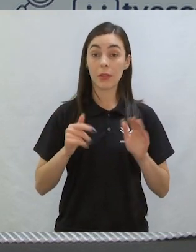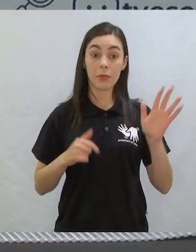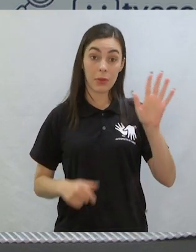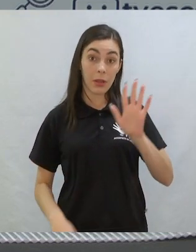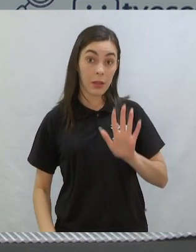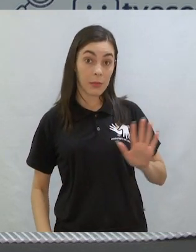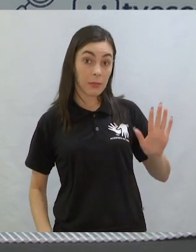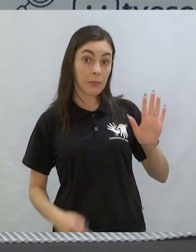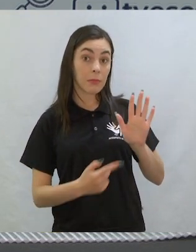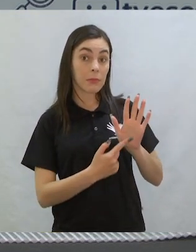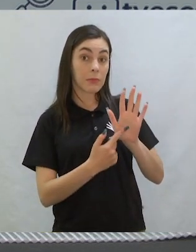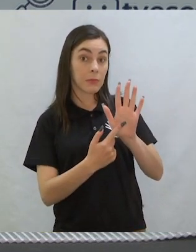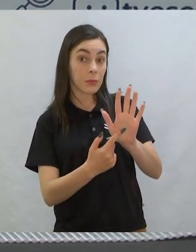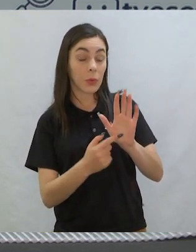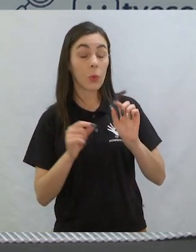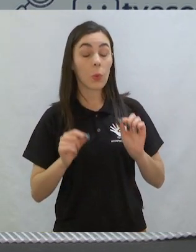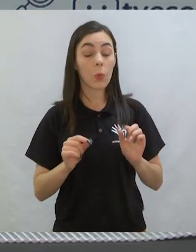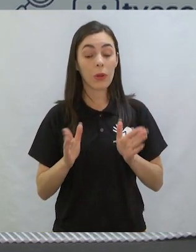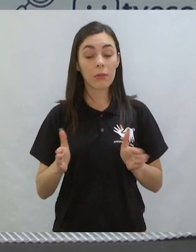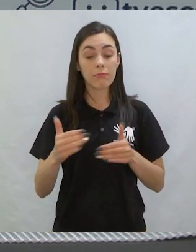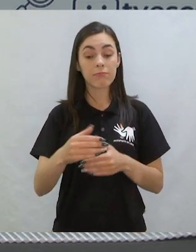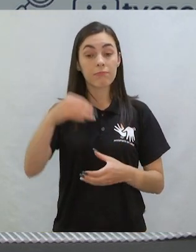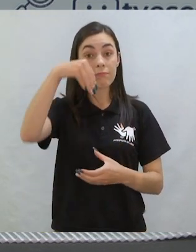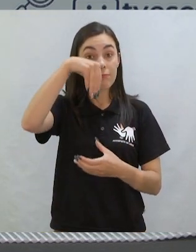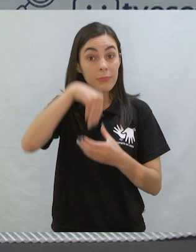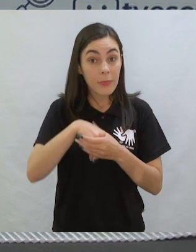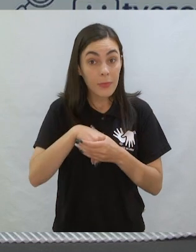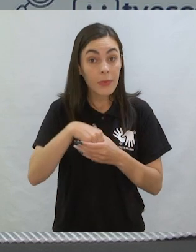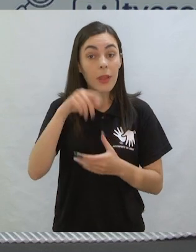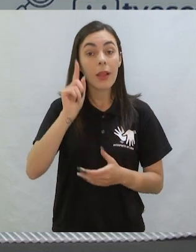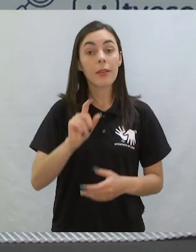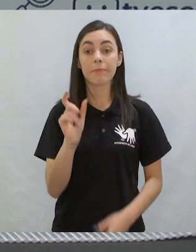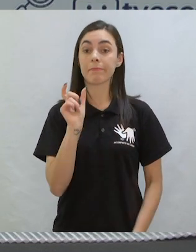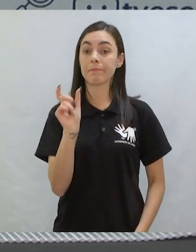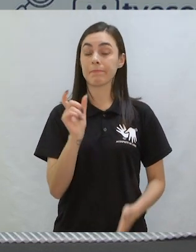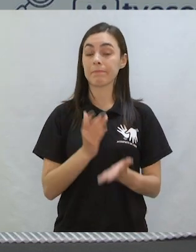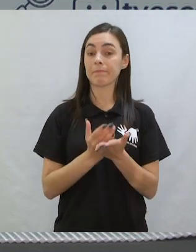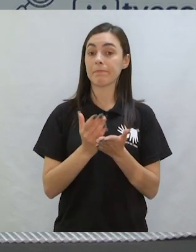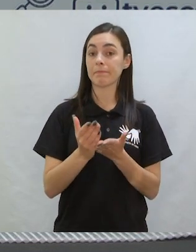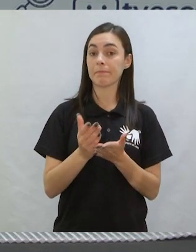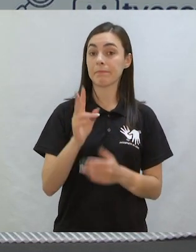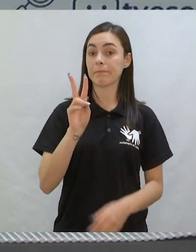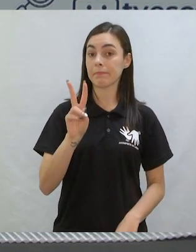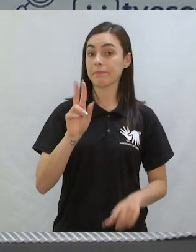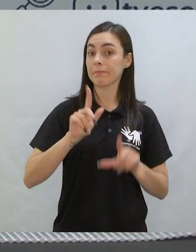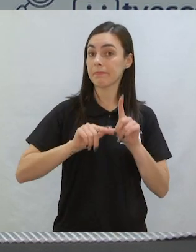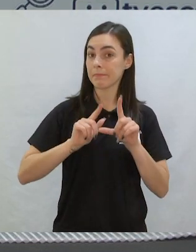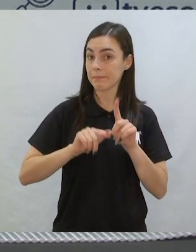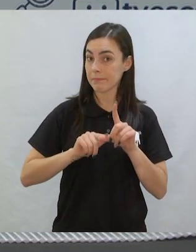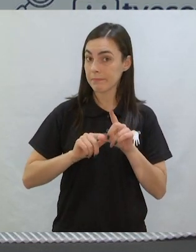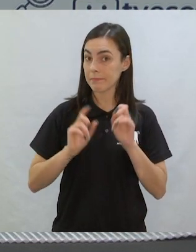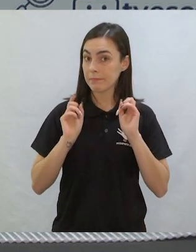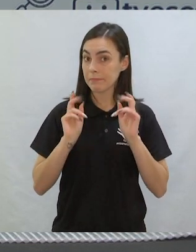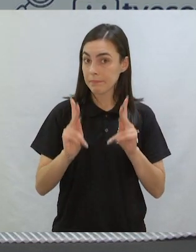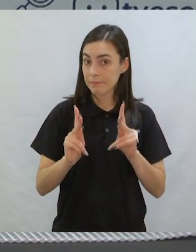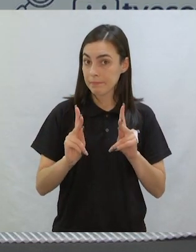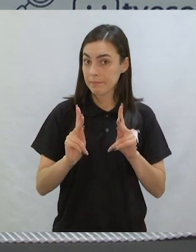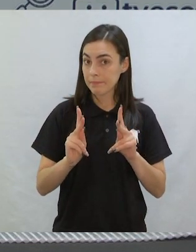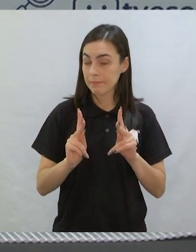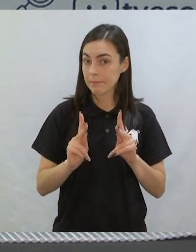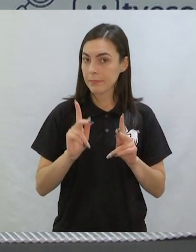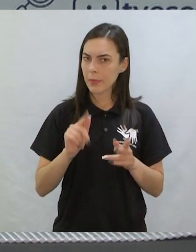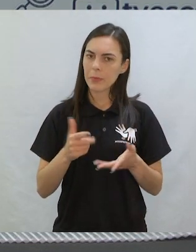algumas imagens e só pode entrar nesta caixa aqui palavras que começam com a letra